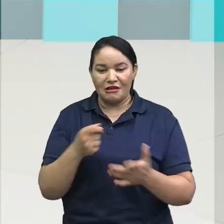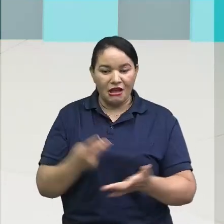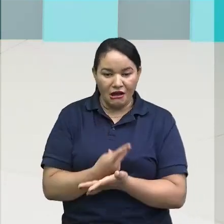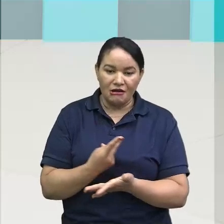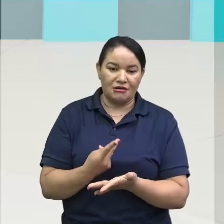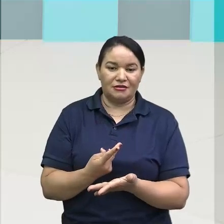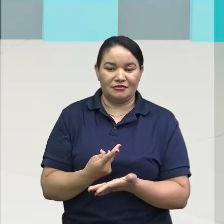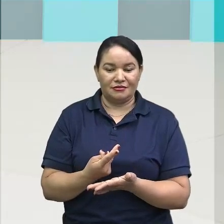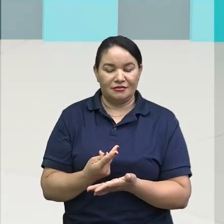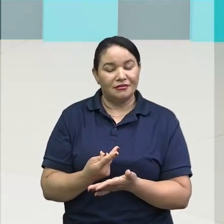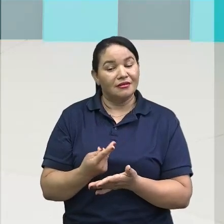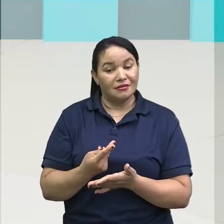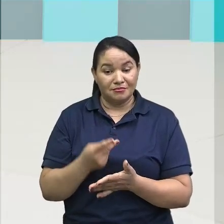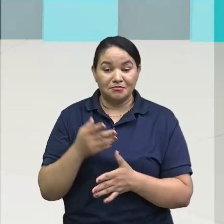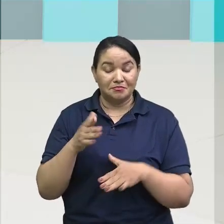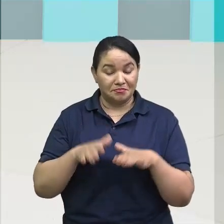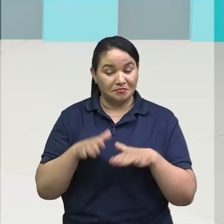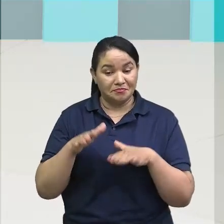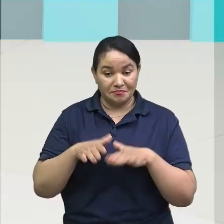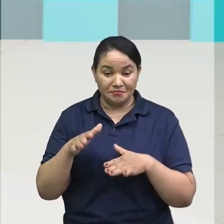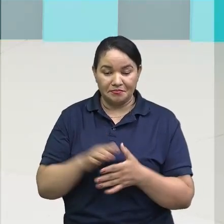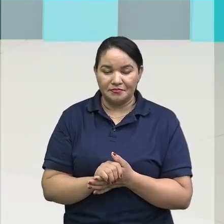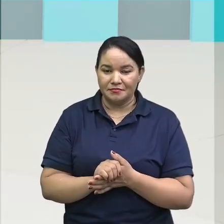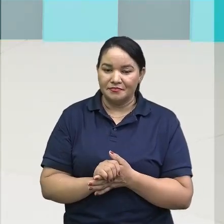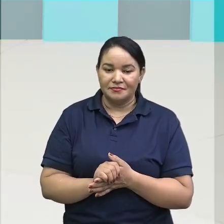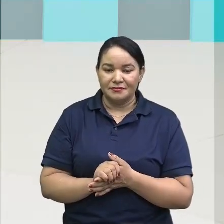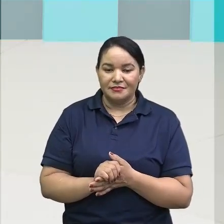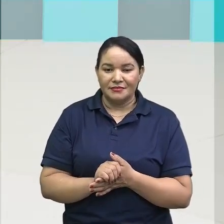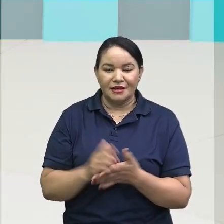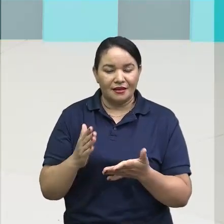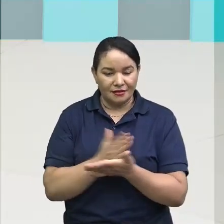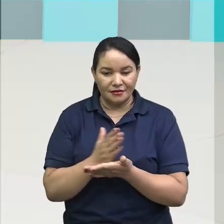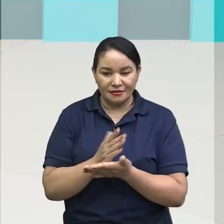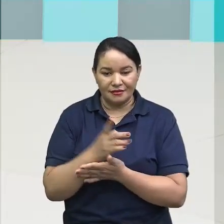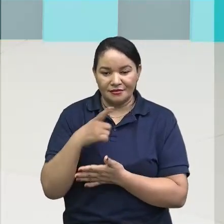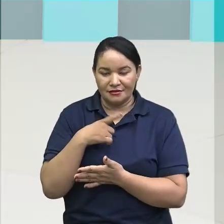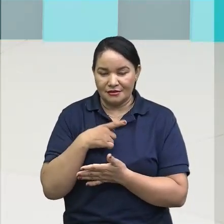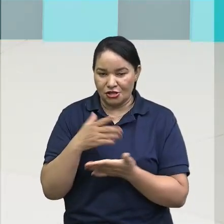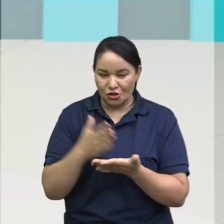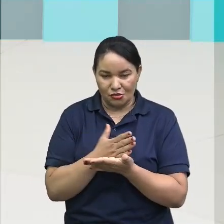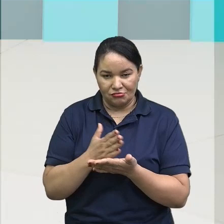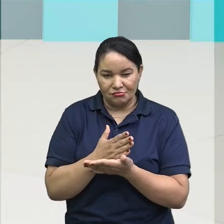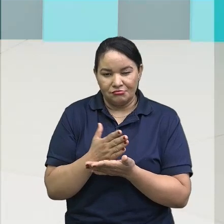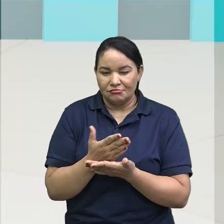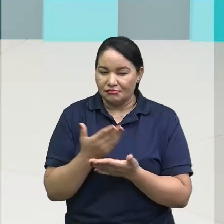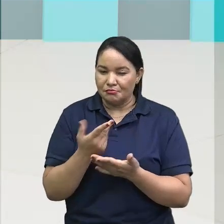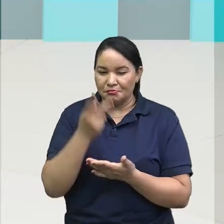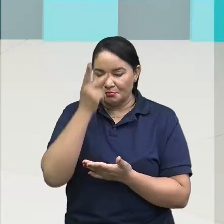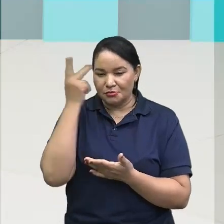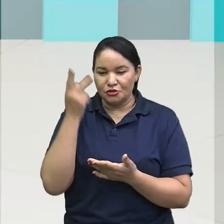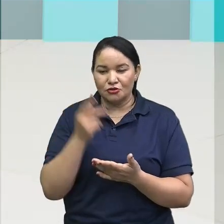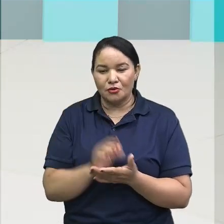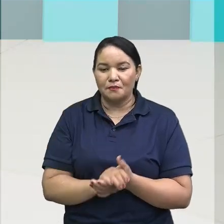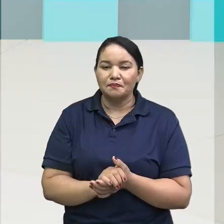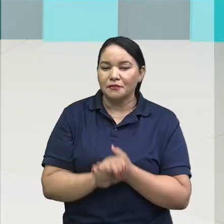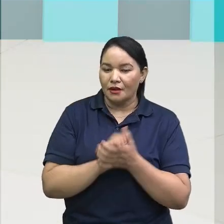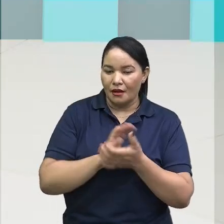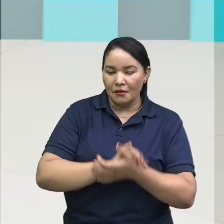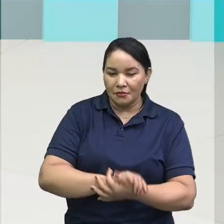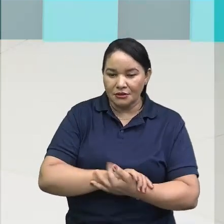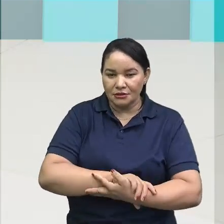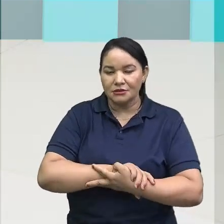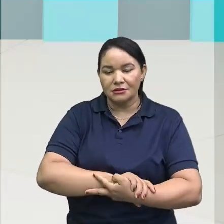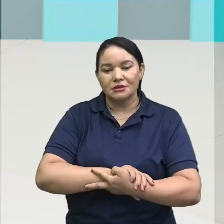É exatamente isso. Às vezes, você tem alguém ali que é parceiro na vida. Alguém que